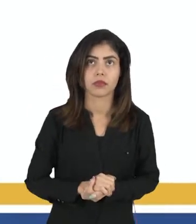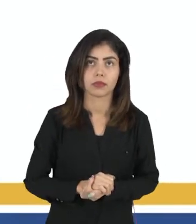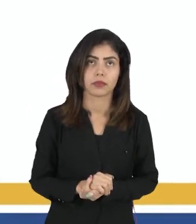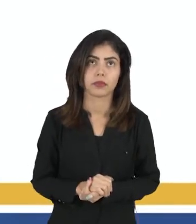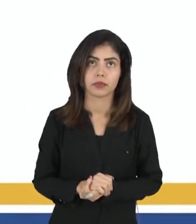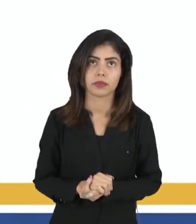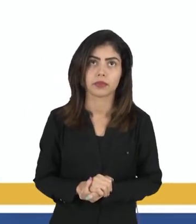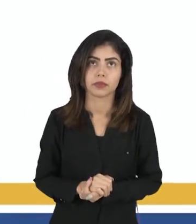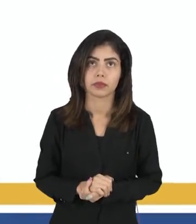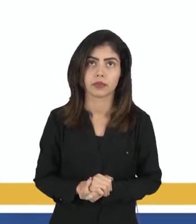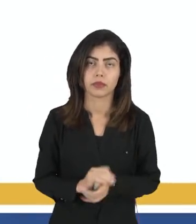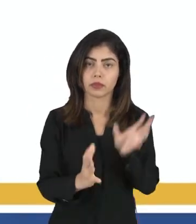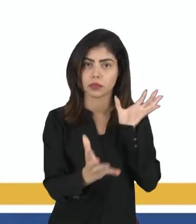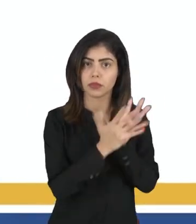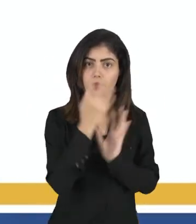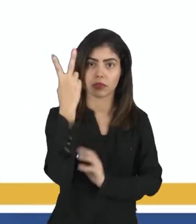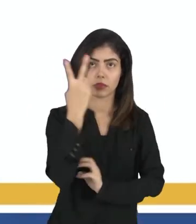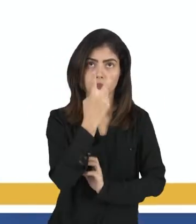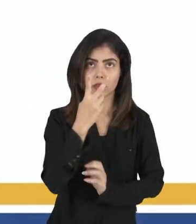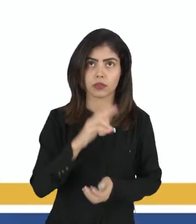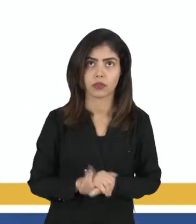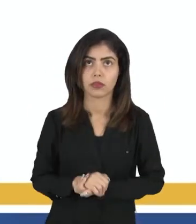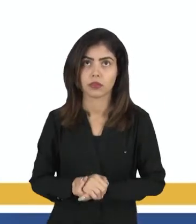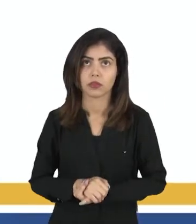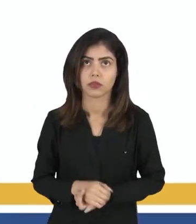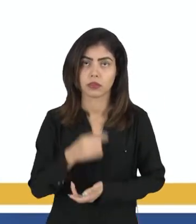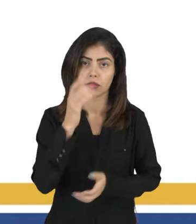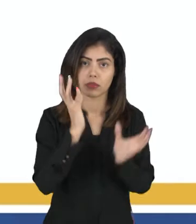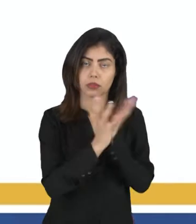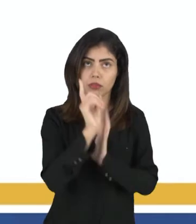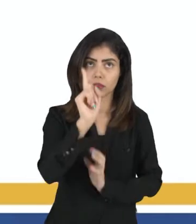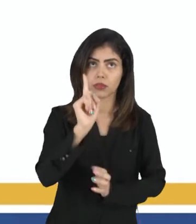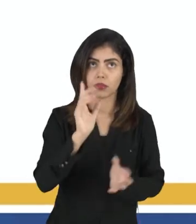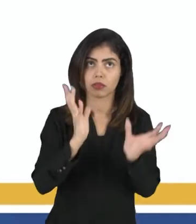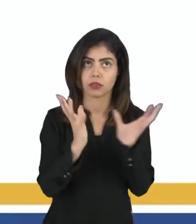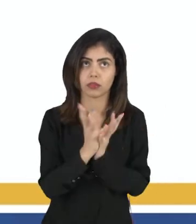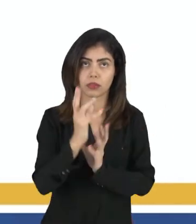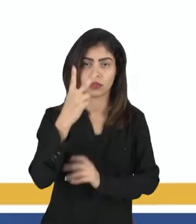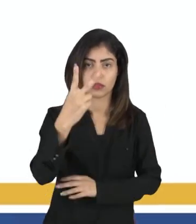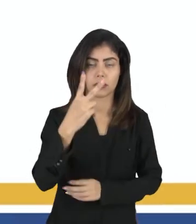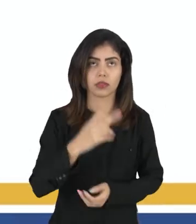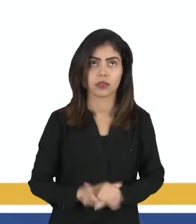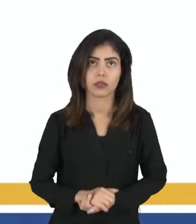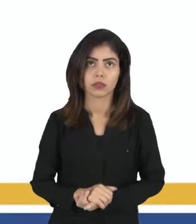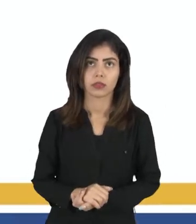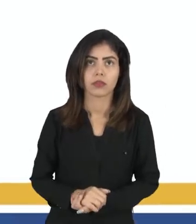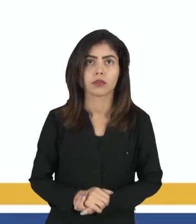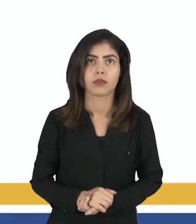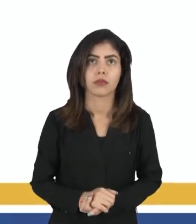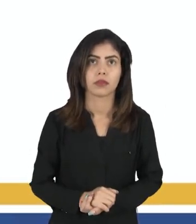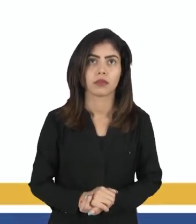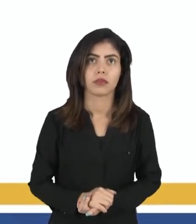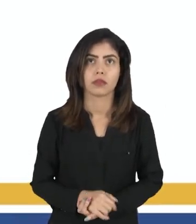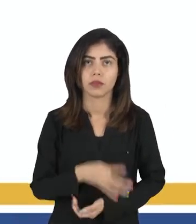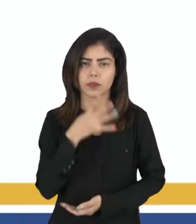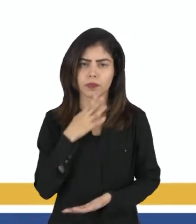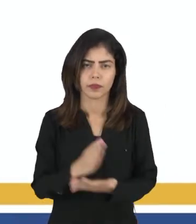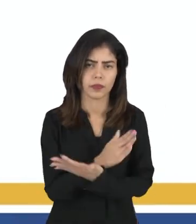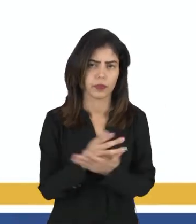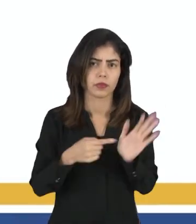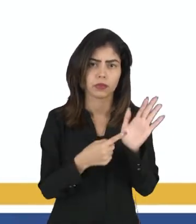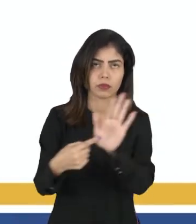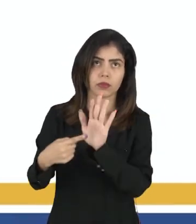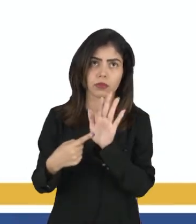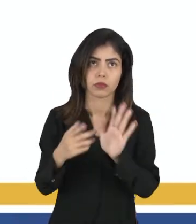subdividen en dos grupos denominados de cabeza grupo 1 y de corazón grupo 2. Conoce algunos de